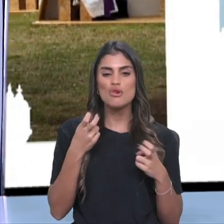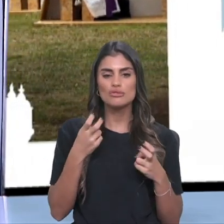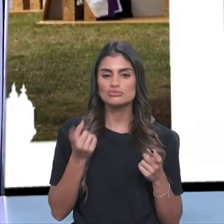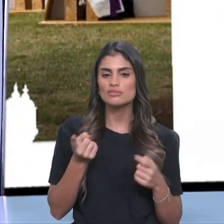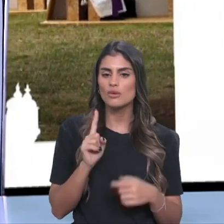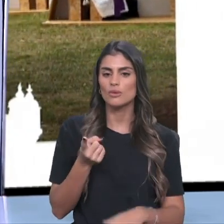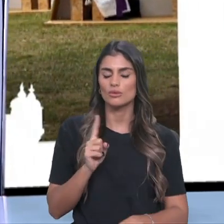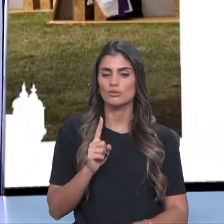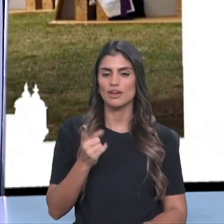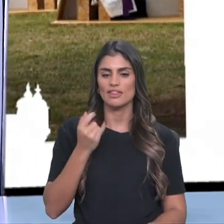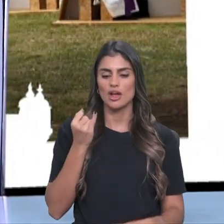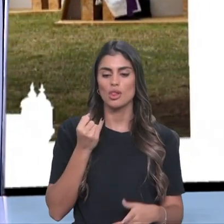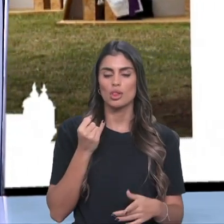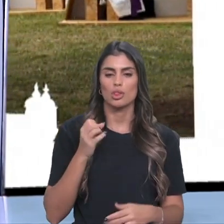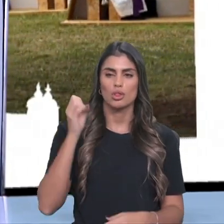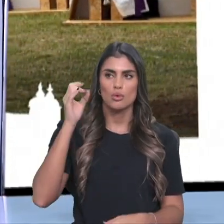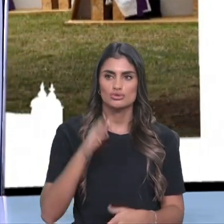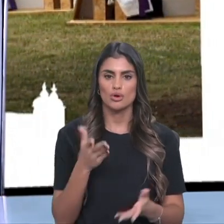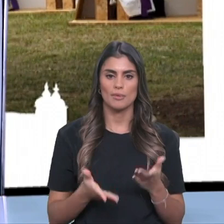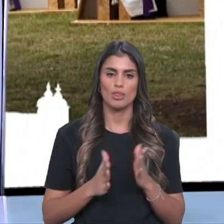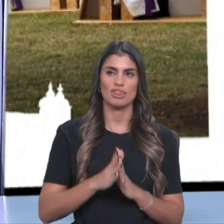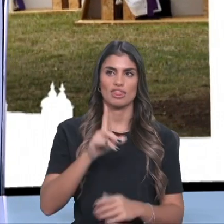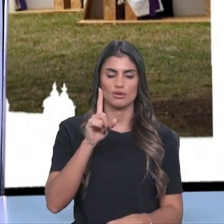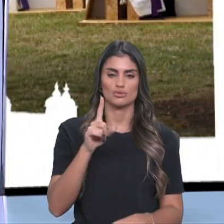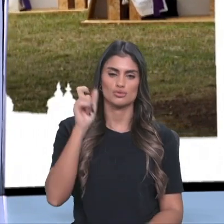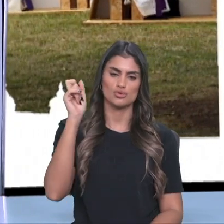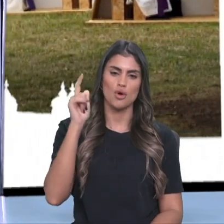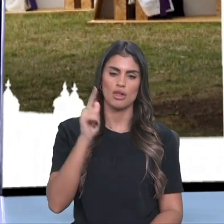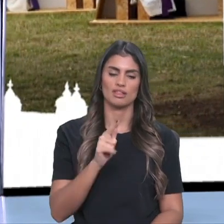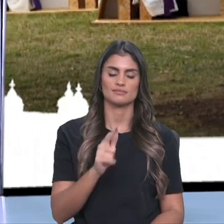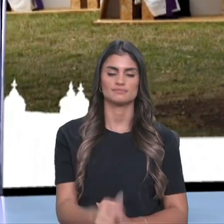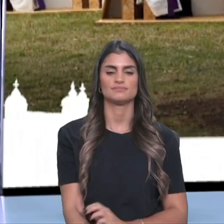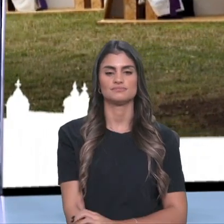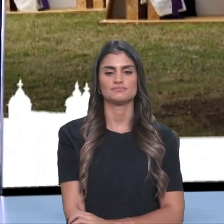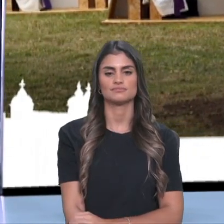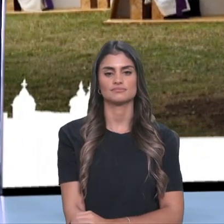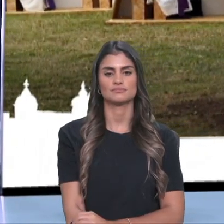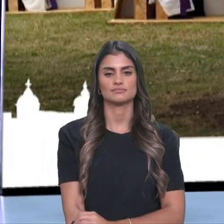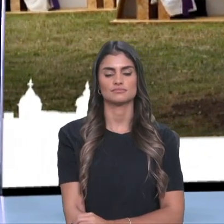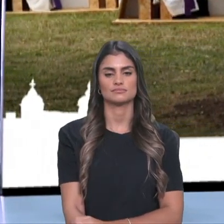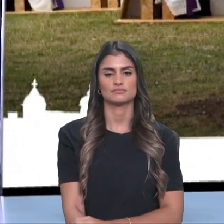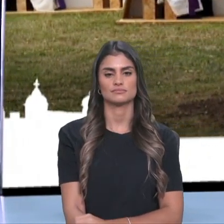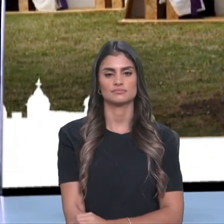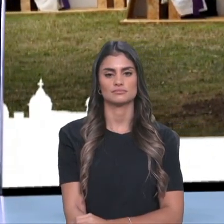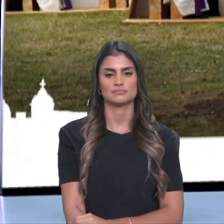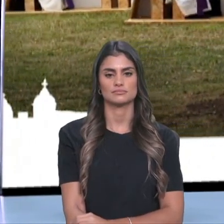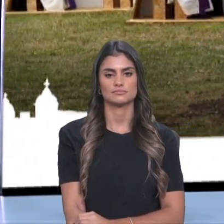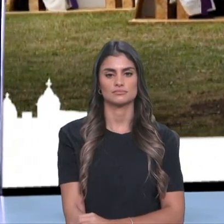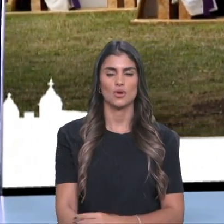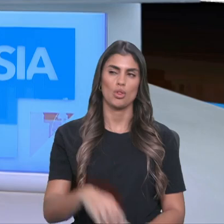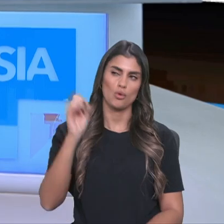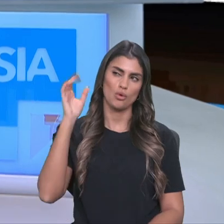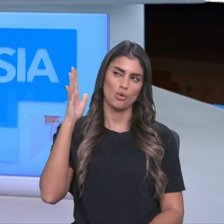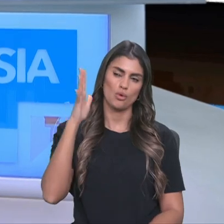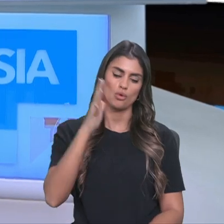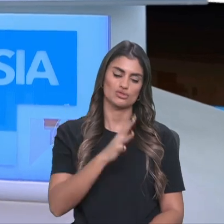de que a luz, comparando Deus com o sol, digamos assim, a luz é que nos ilumina, é que nos faz